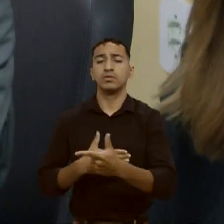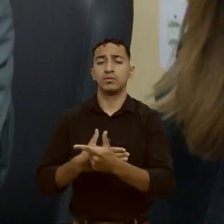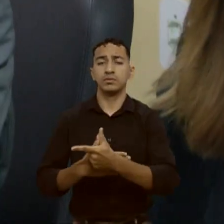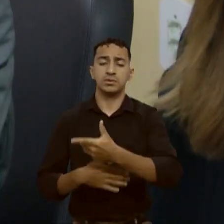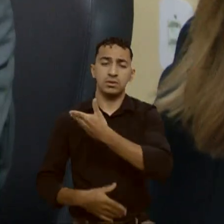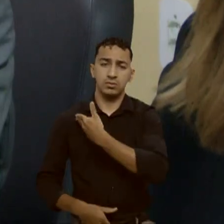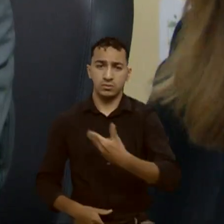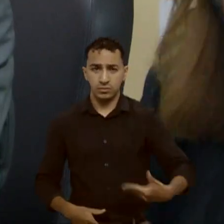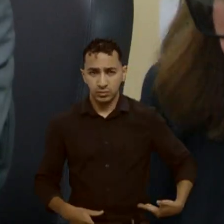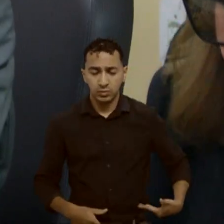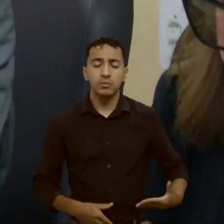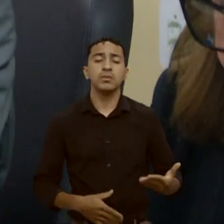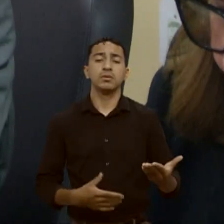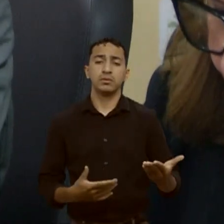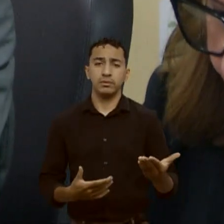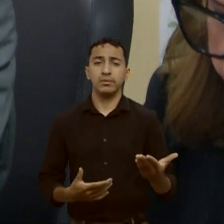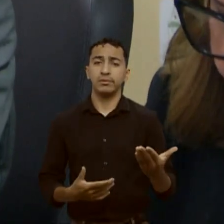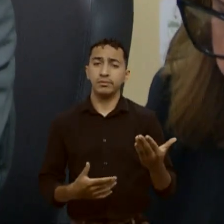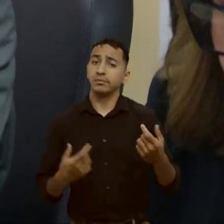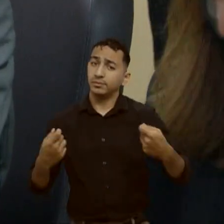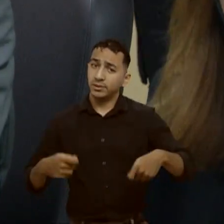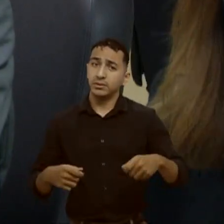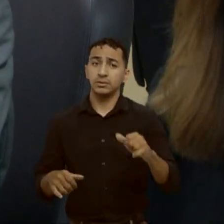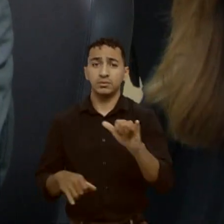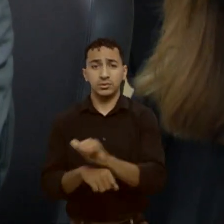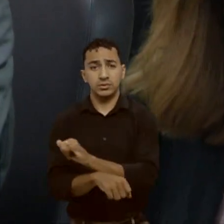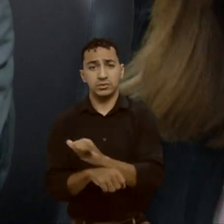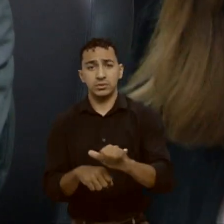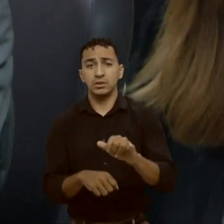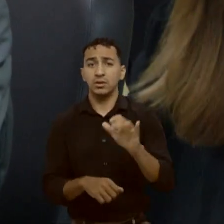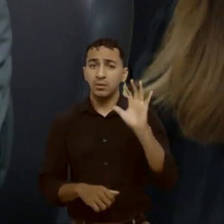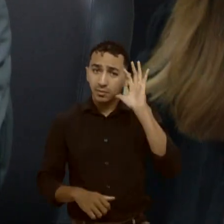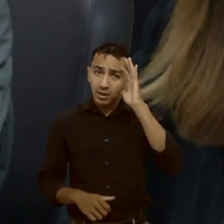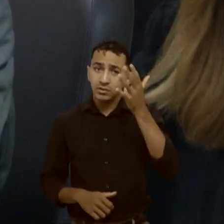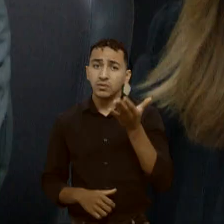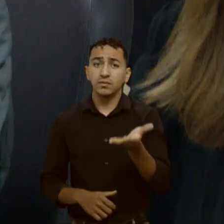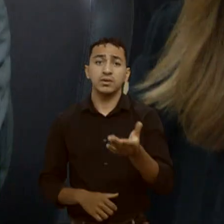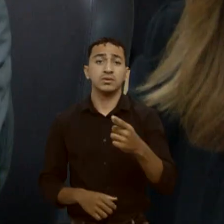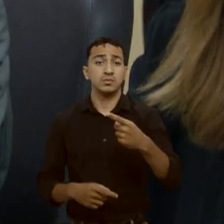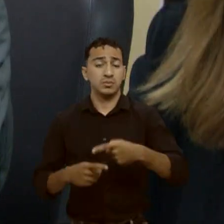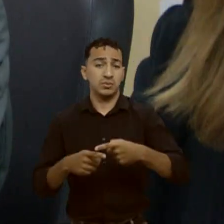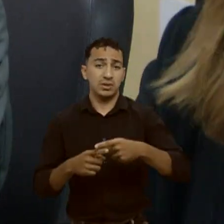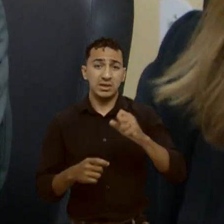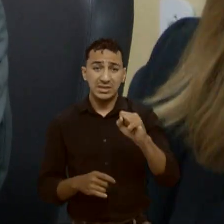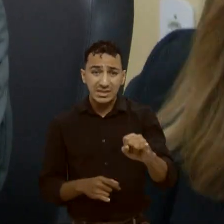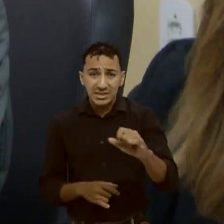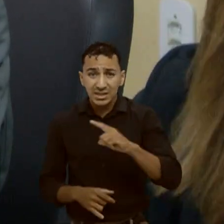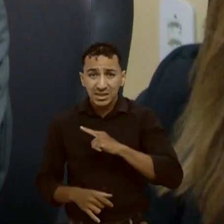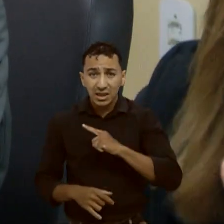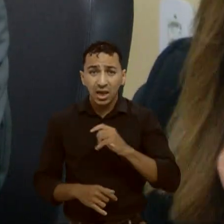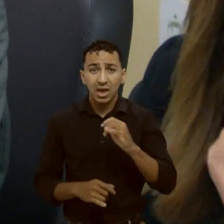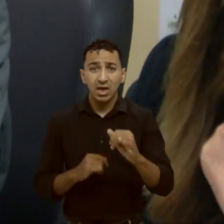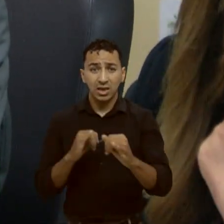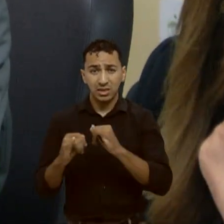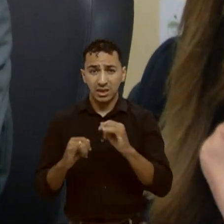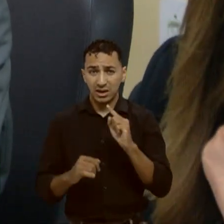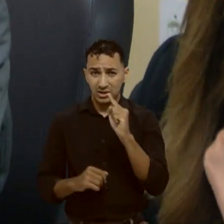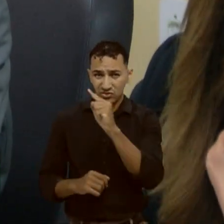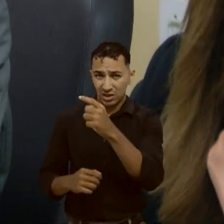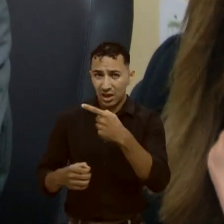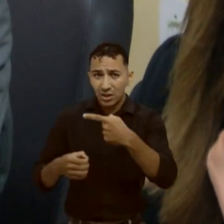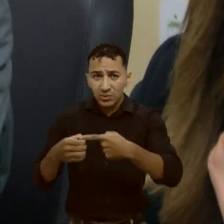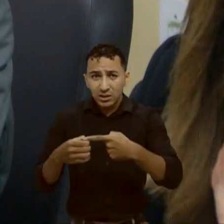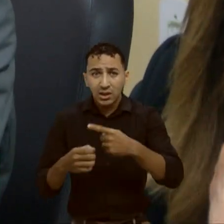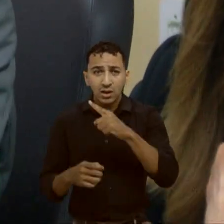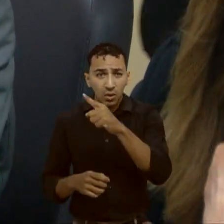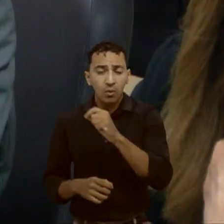construir soluções para resolver isso. Porque hoje, se a internet chegou ao interior, e ela chegou, certo? Eles ainda não